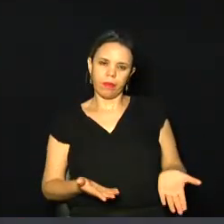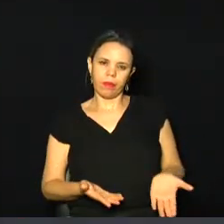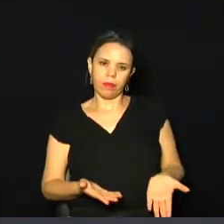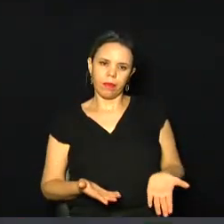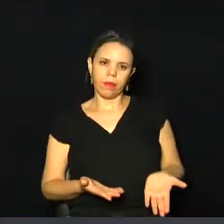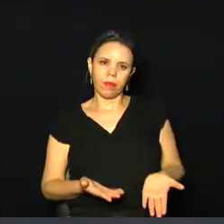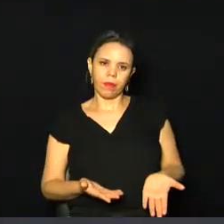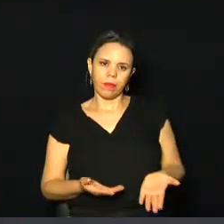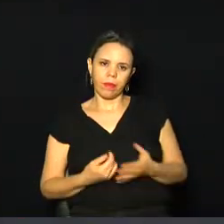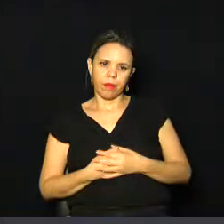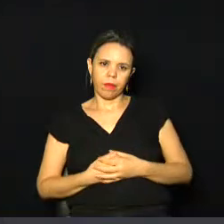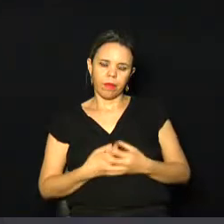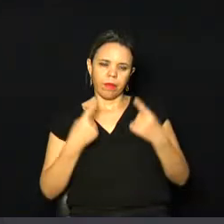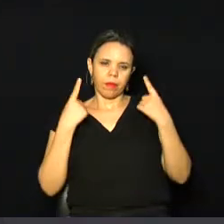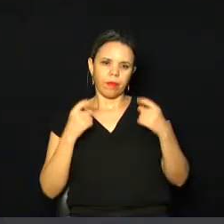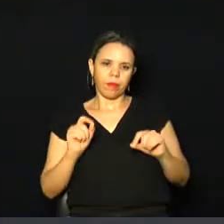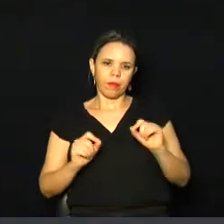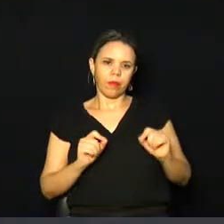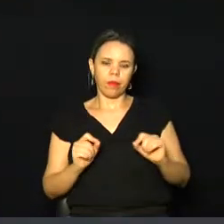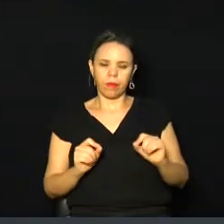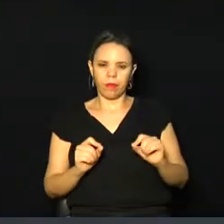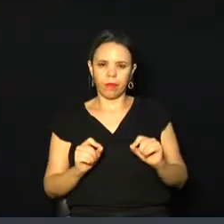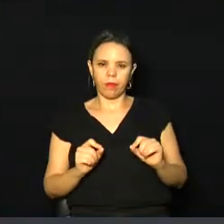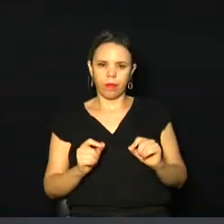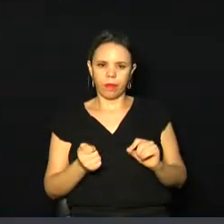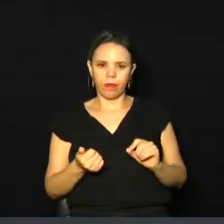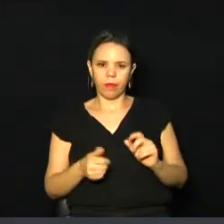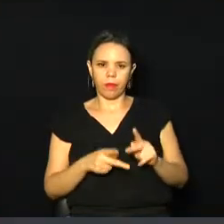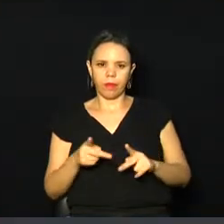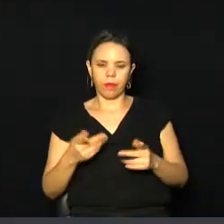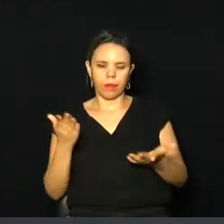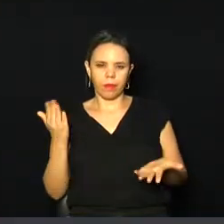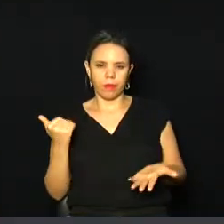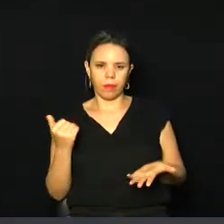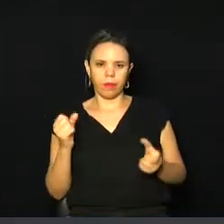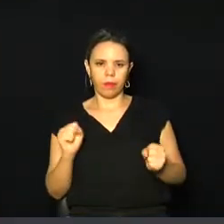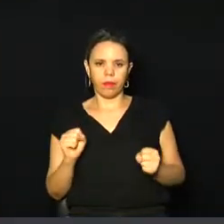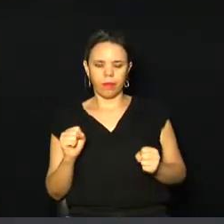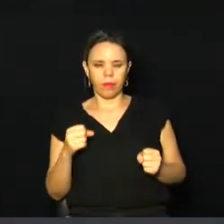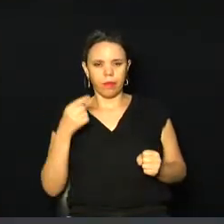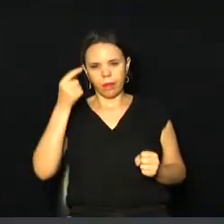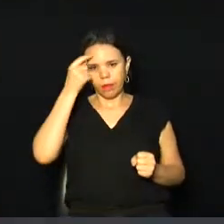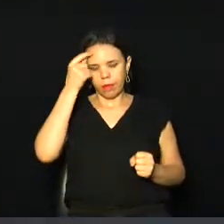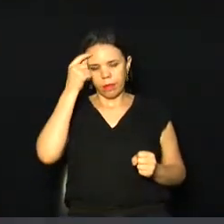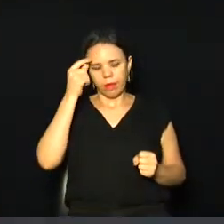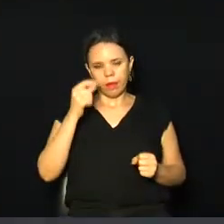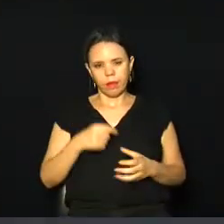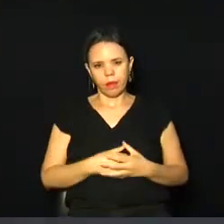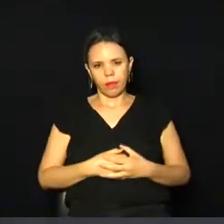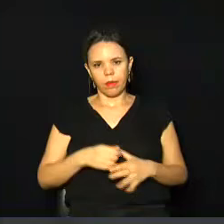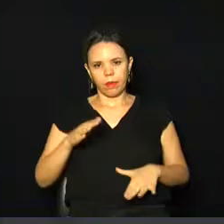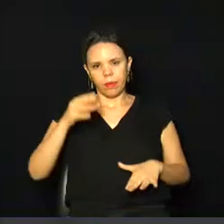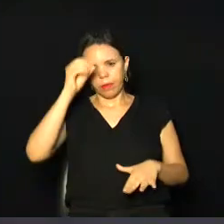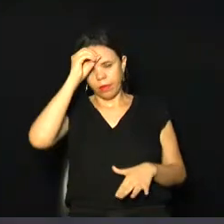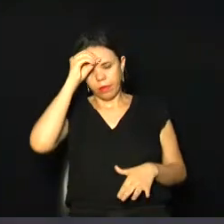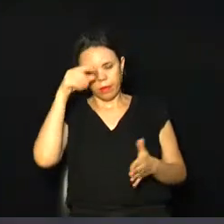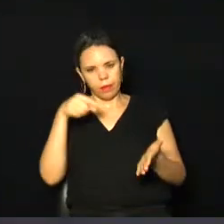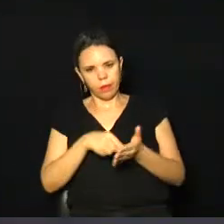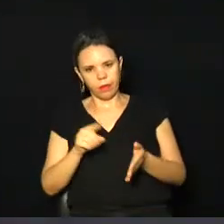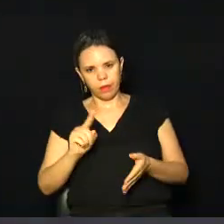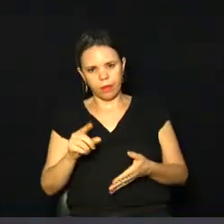adendo quanto uma violência que poucas pessoas assim tomam ciência, né? E às vezes não sabem